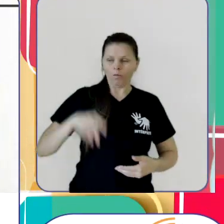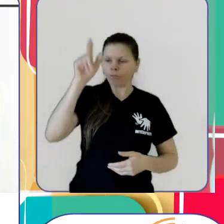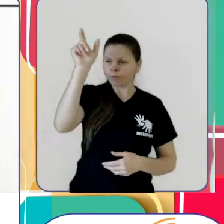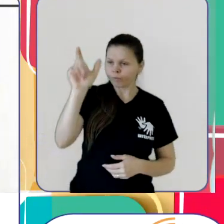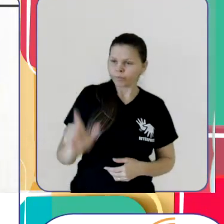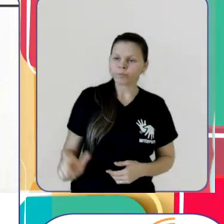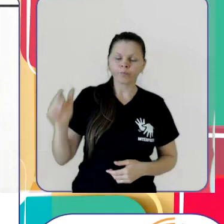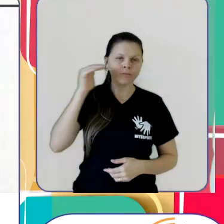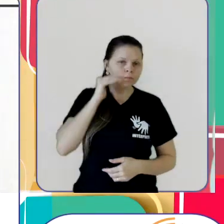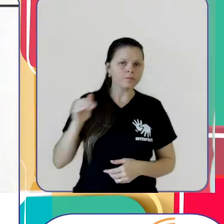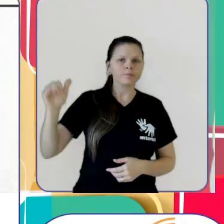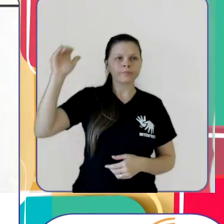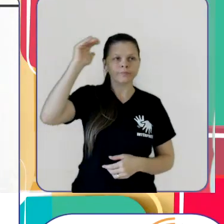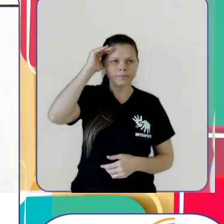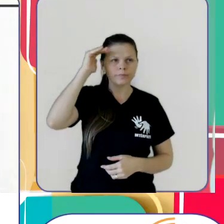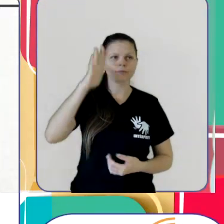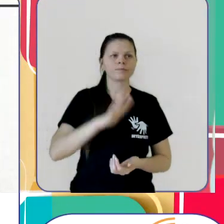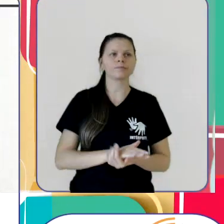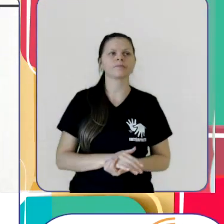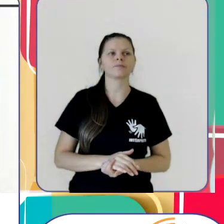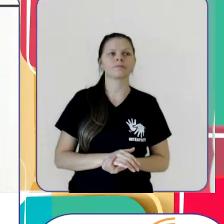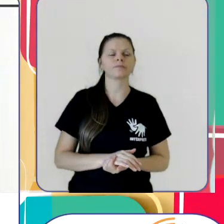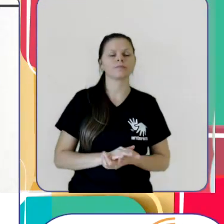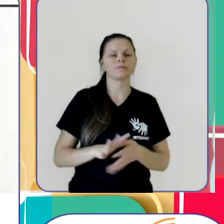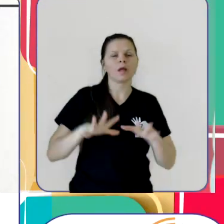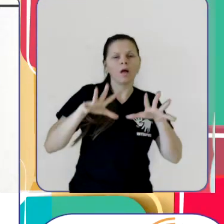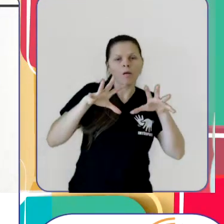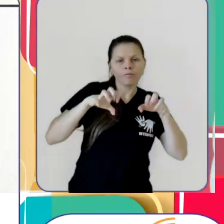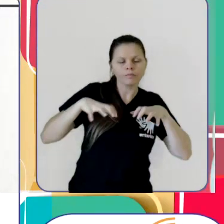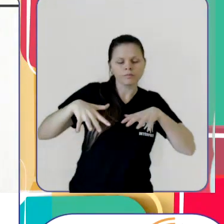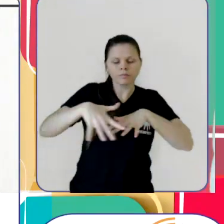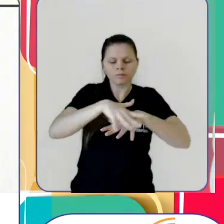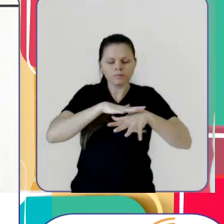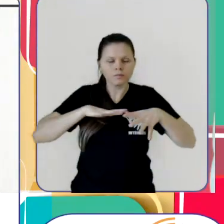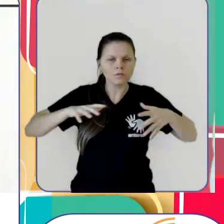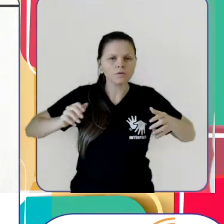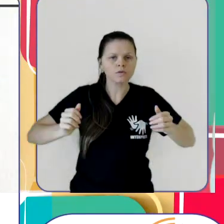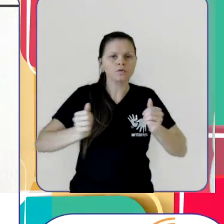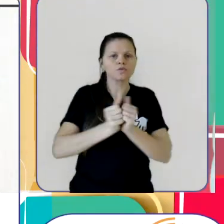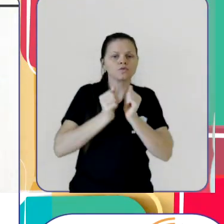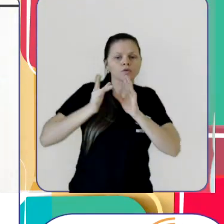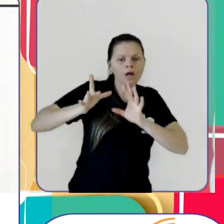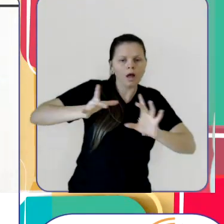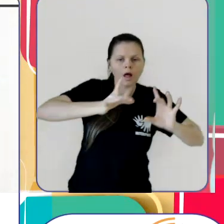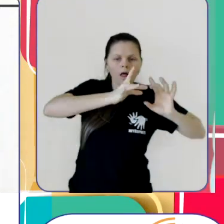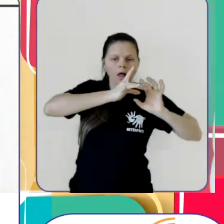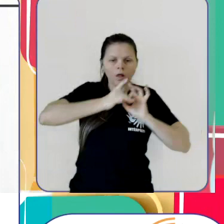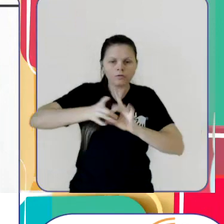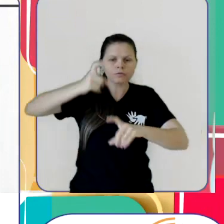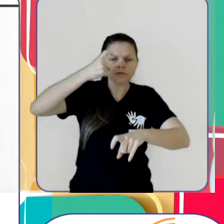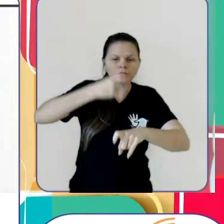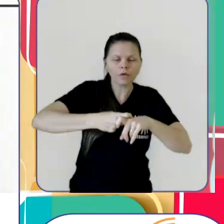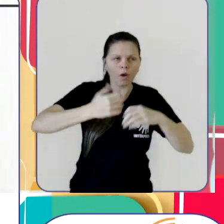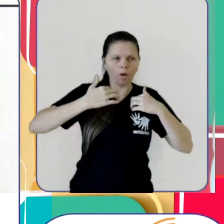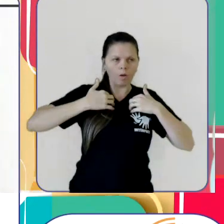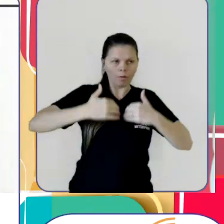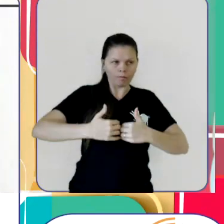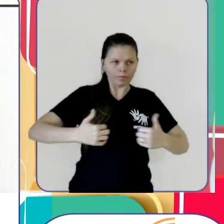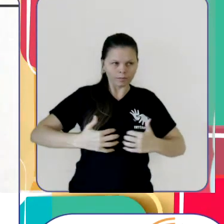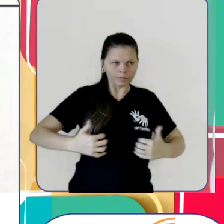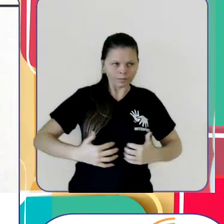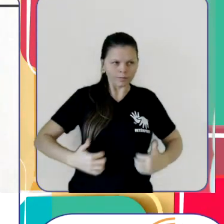ossos, como eu havia dito a vocês. E as articulações são as que unem os ossos do esqueleto. Mas essas articulações elas podem